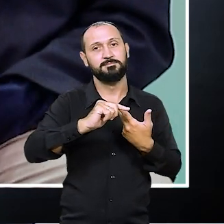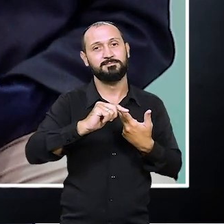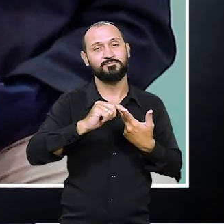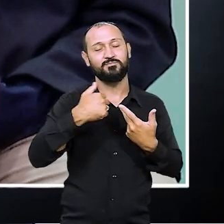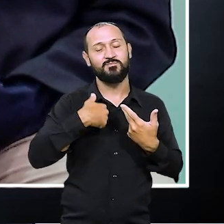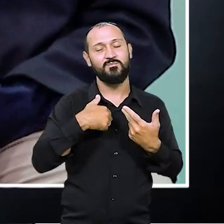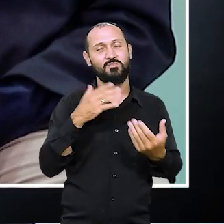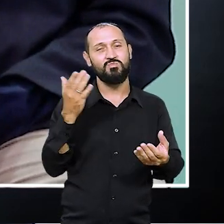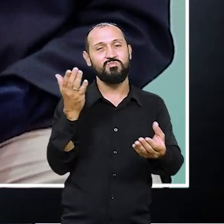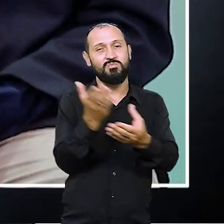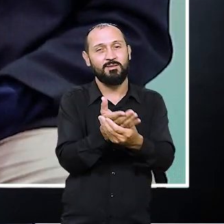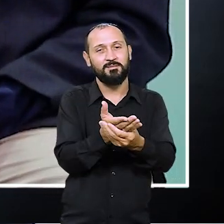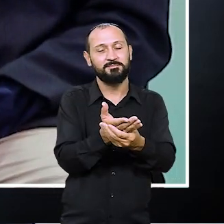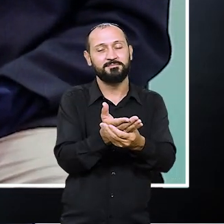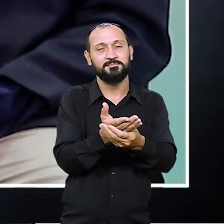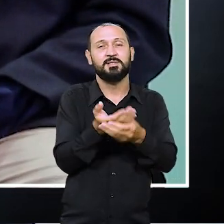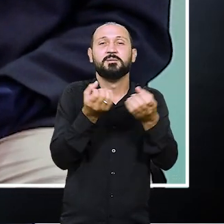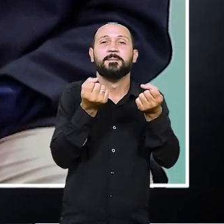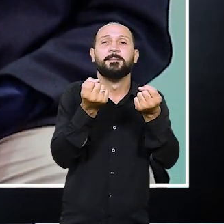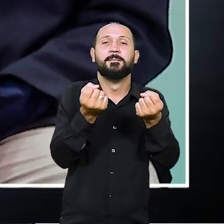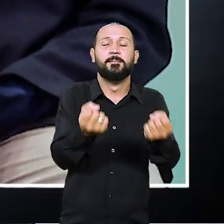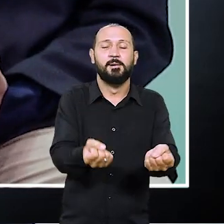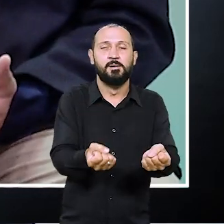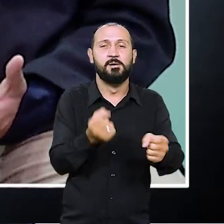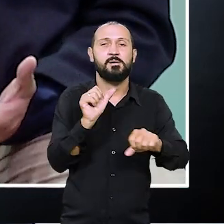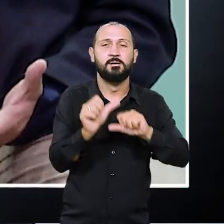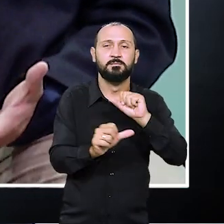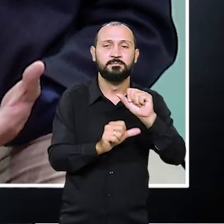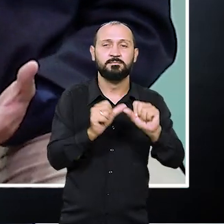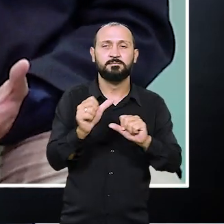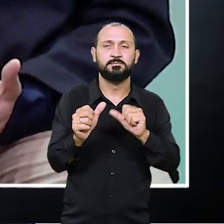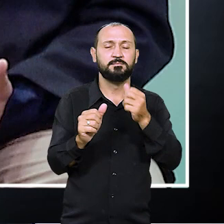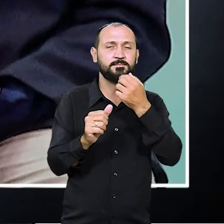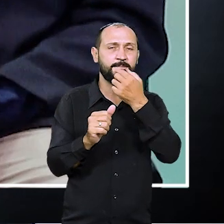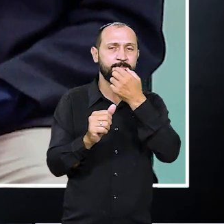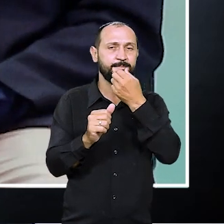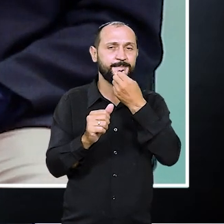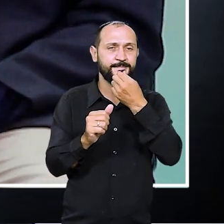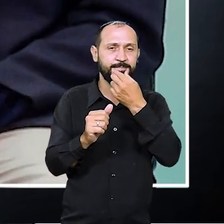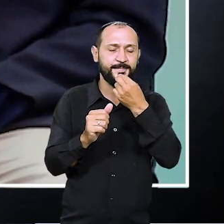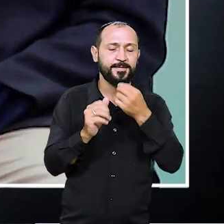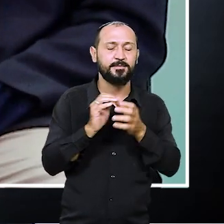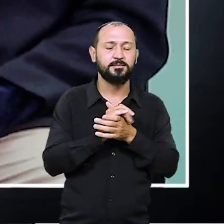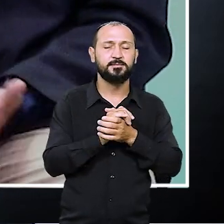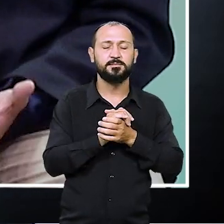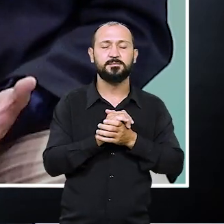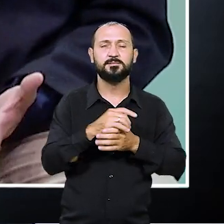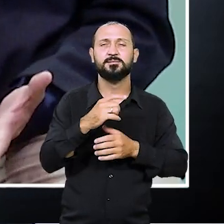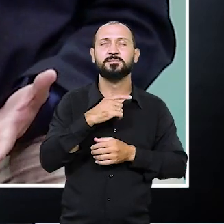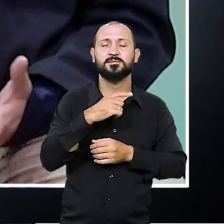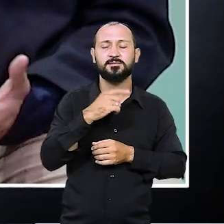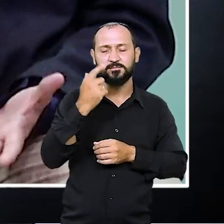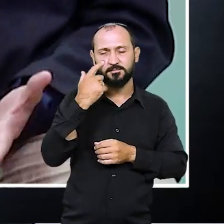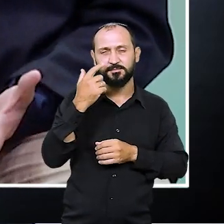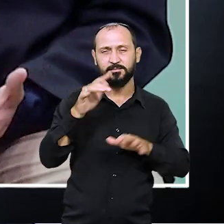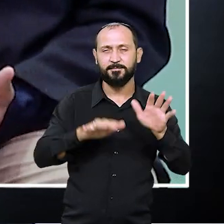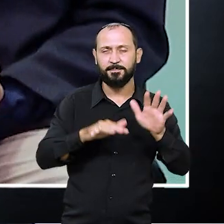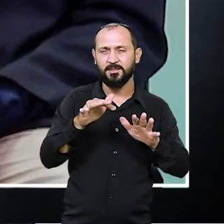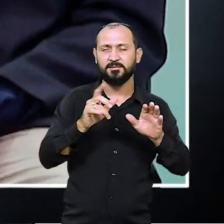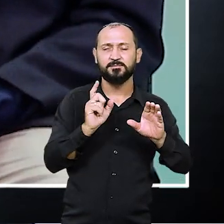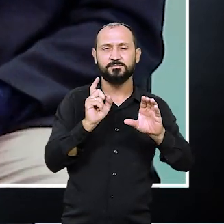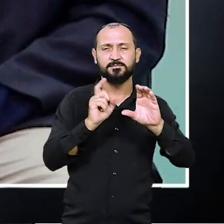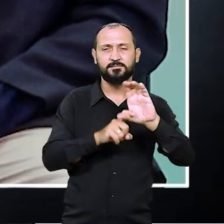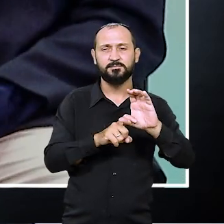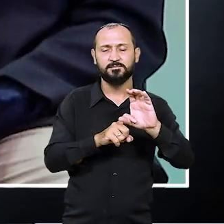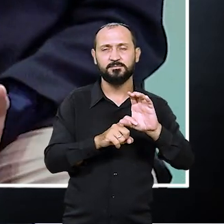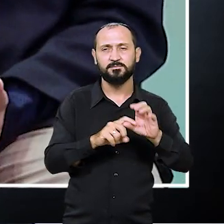que levam o processo a ter mudam o tempo de duração dele, né? Então, a gente tem aí desde uma média que eu vejo em